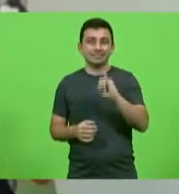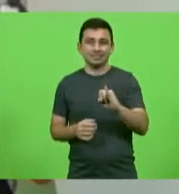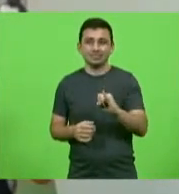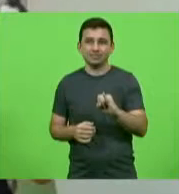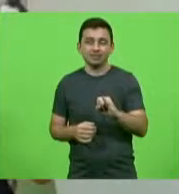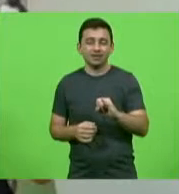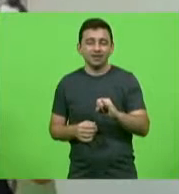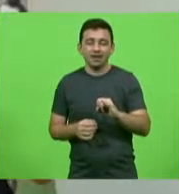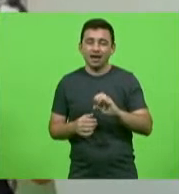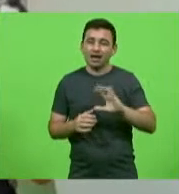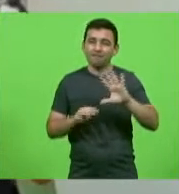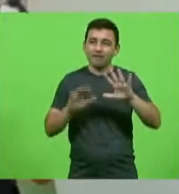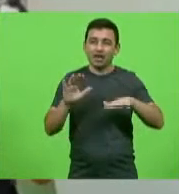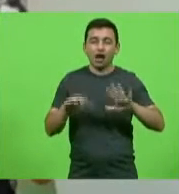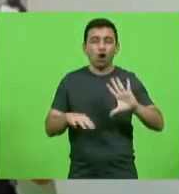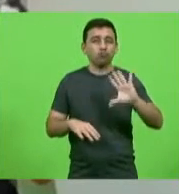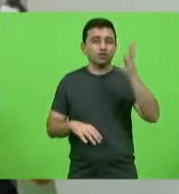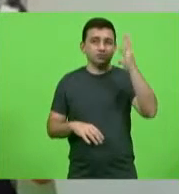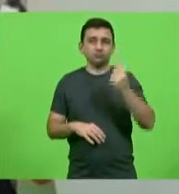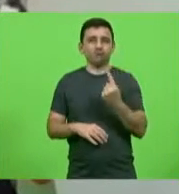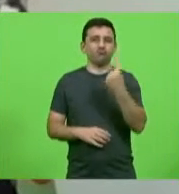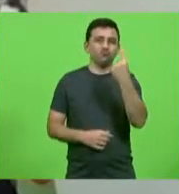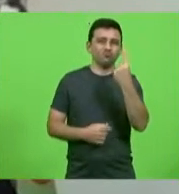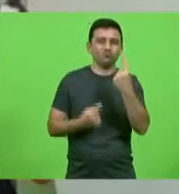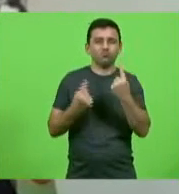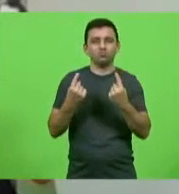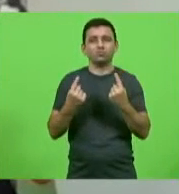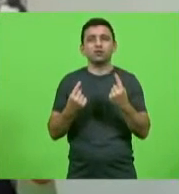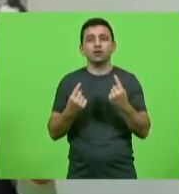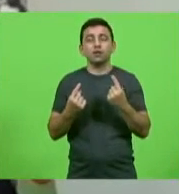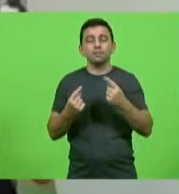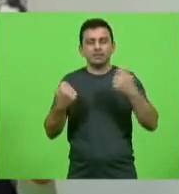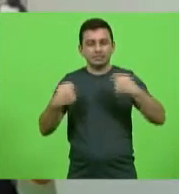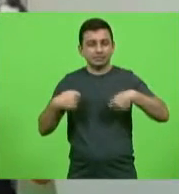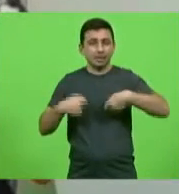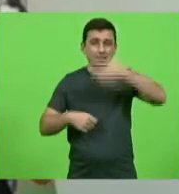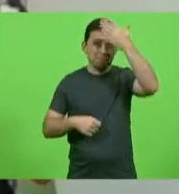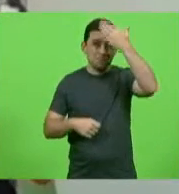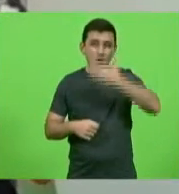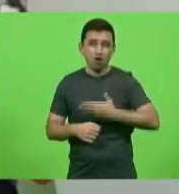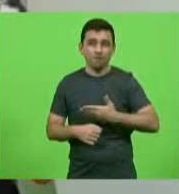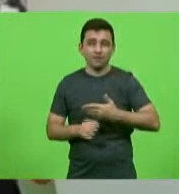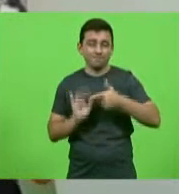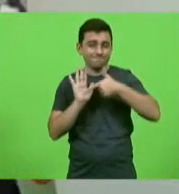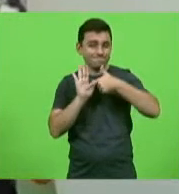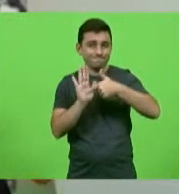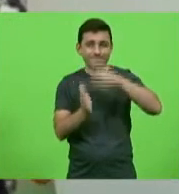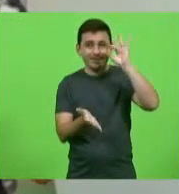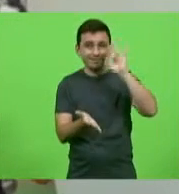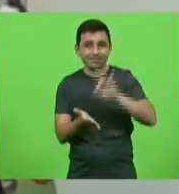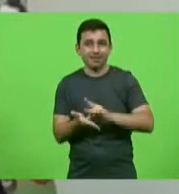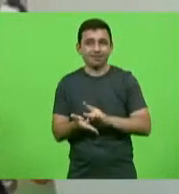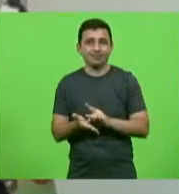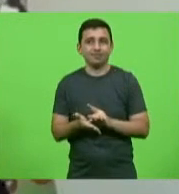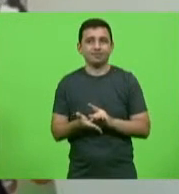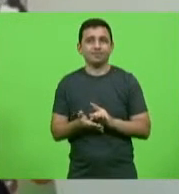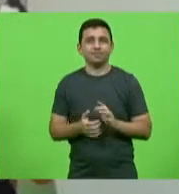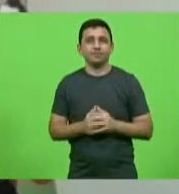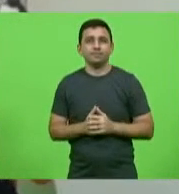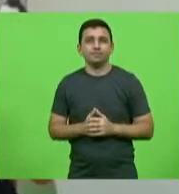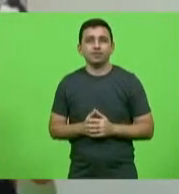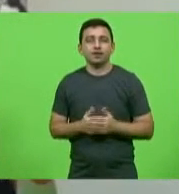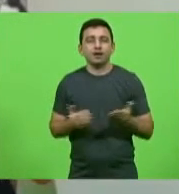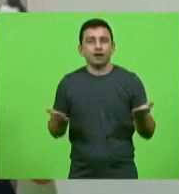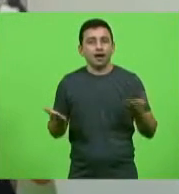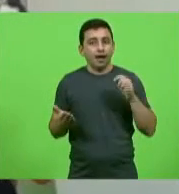absoluta exceção e com provas muito, muito robustas. O parlamento, neste